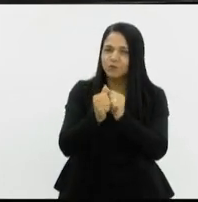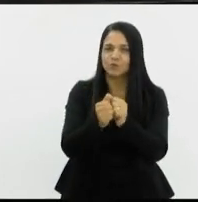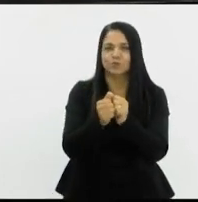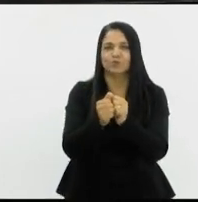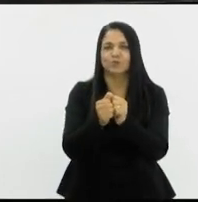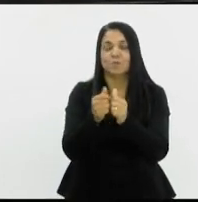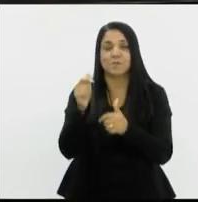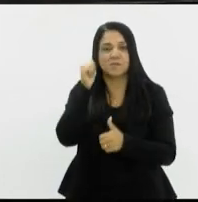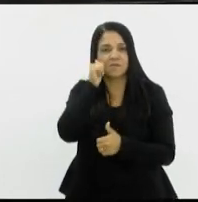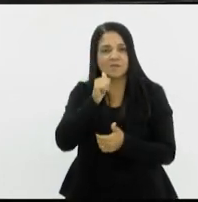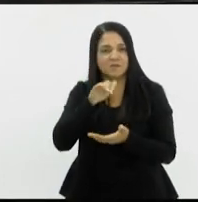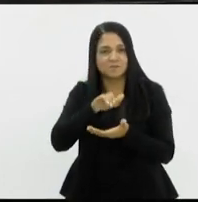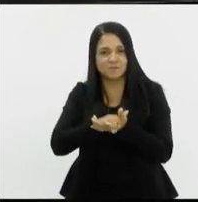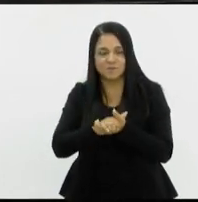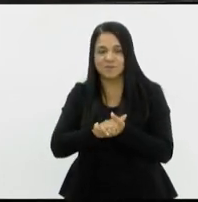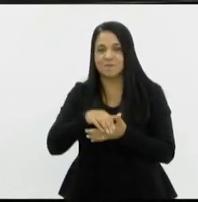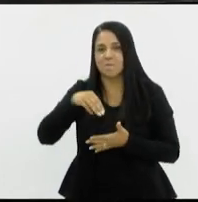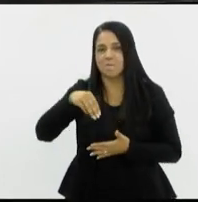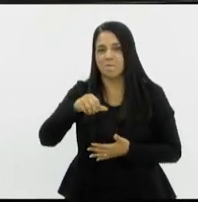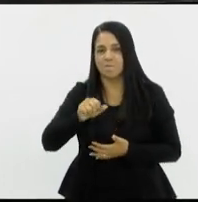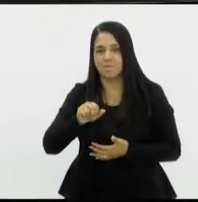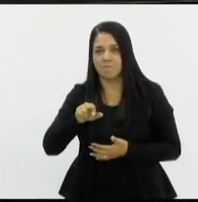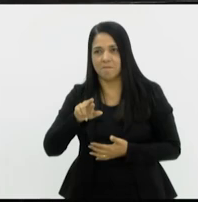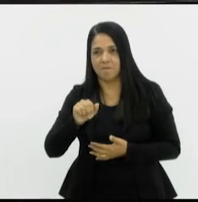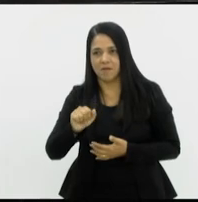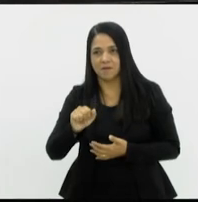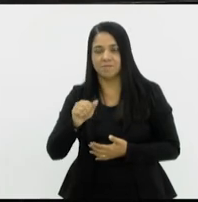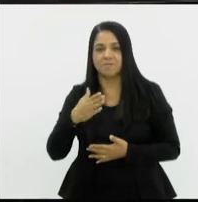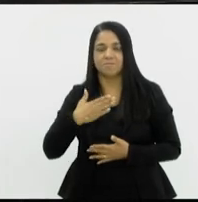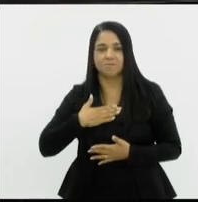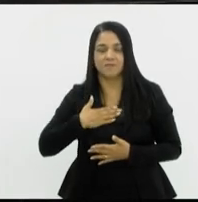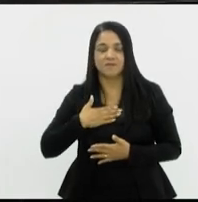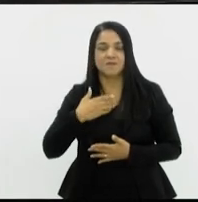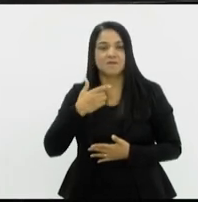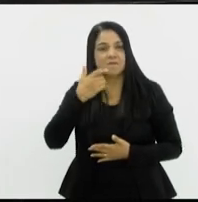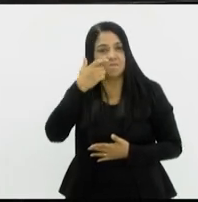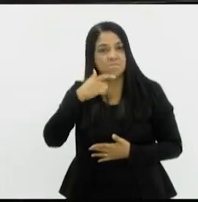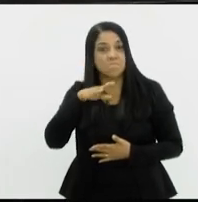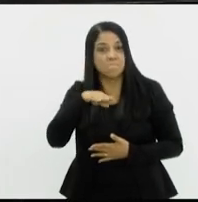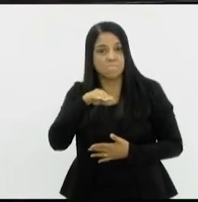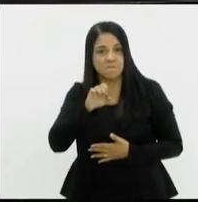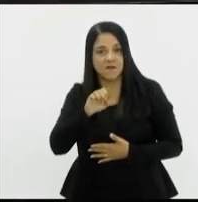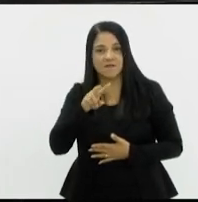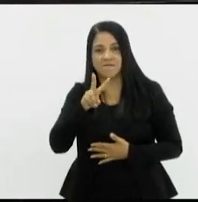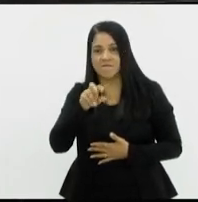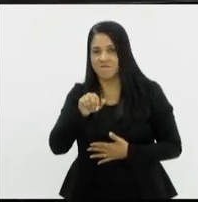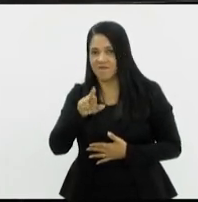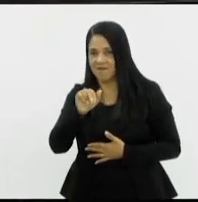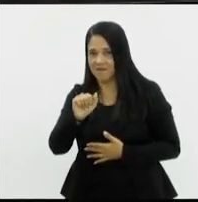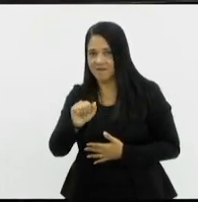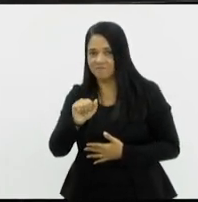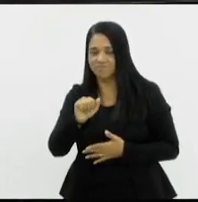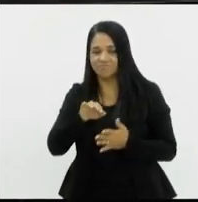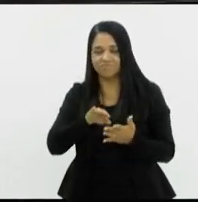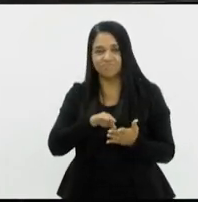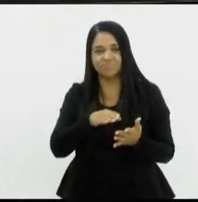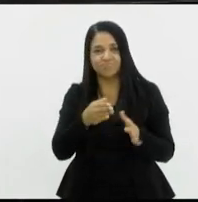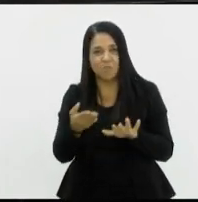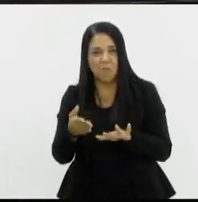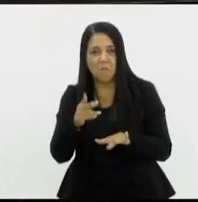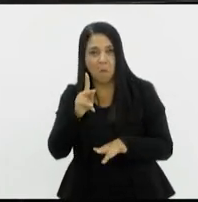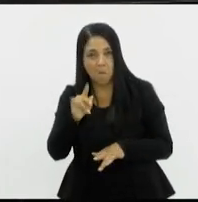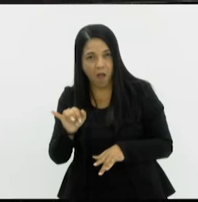minha grandiosa esposa, Mara, a minha querida mãe, Vera, que, depois do falecimento do meu